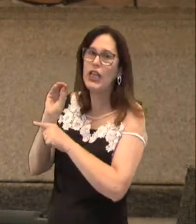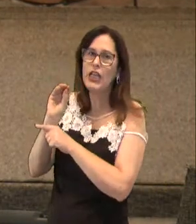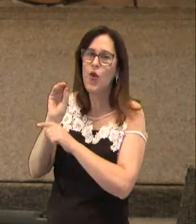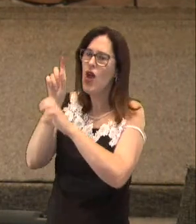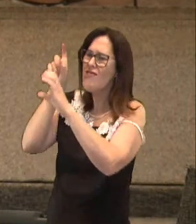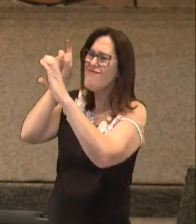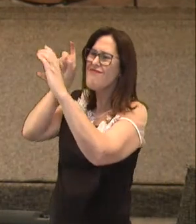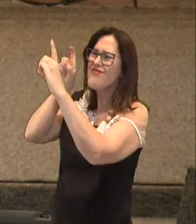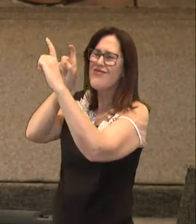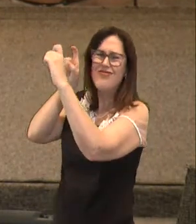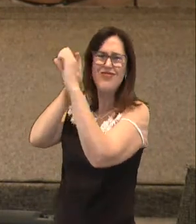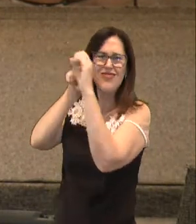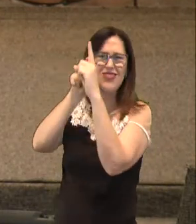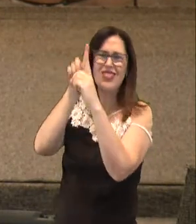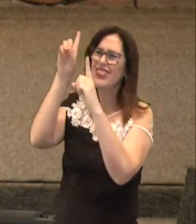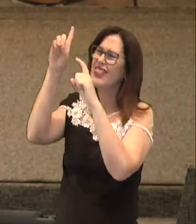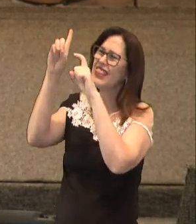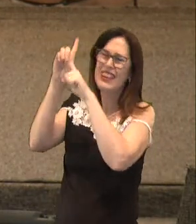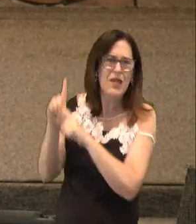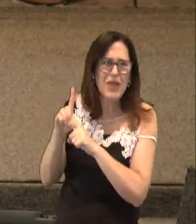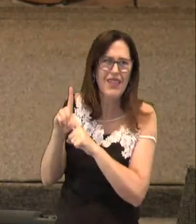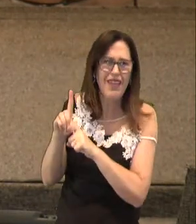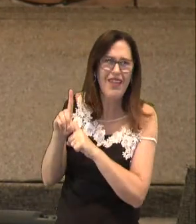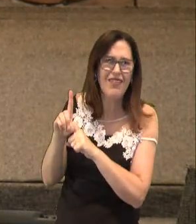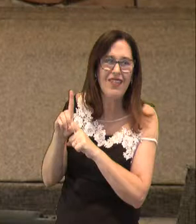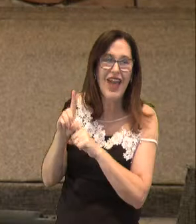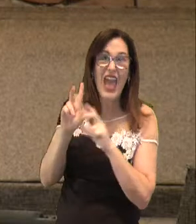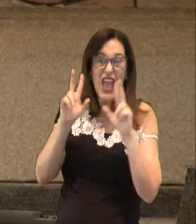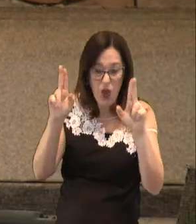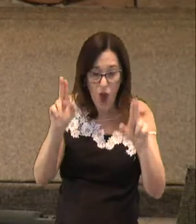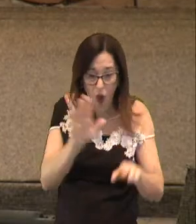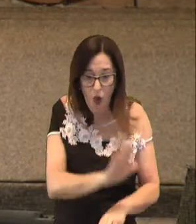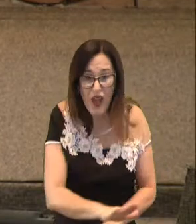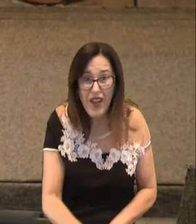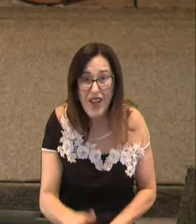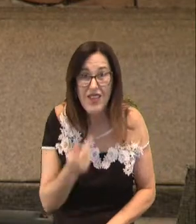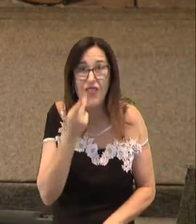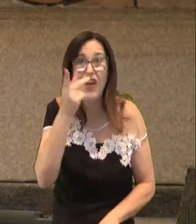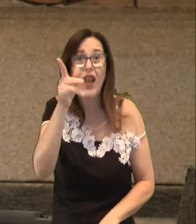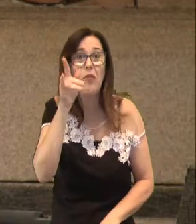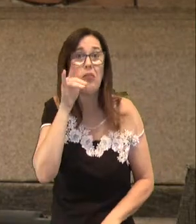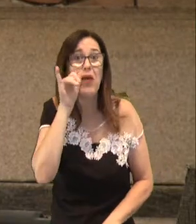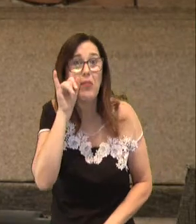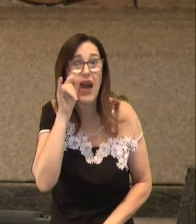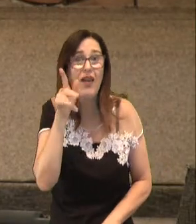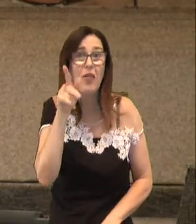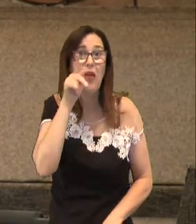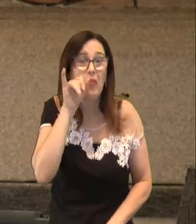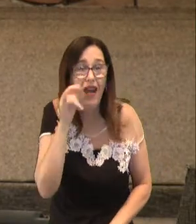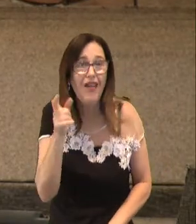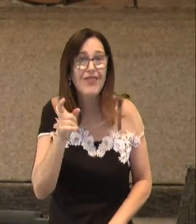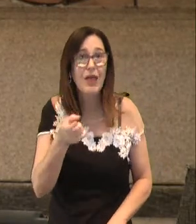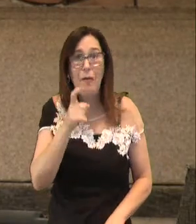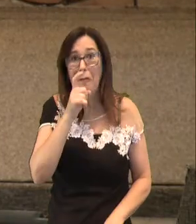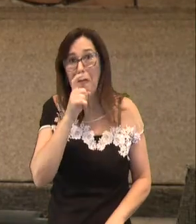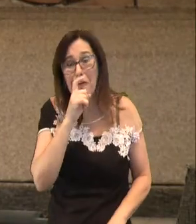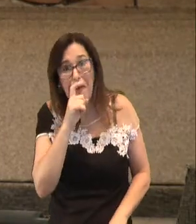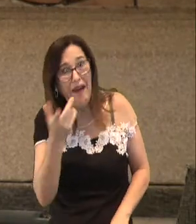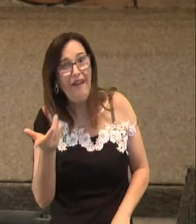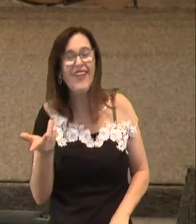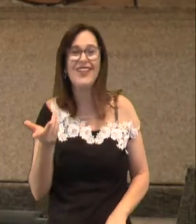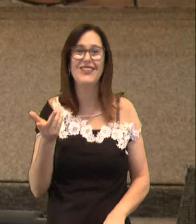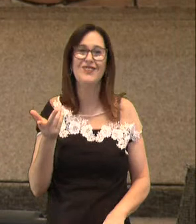criança pequena se refere a seu Pai. Deus é sim nosso Pai, mas Ele é nosso Pai acima de